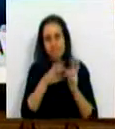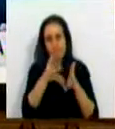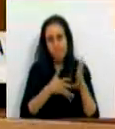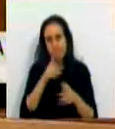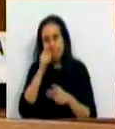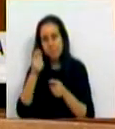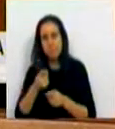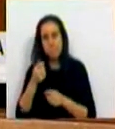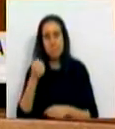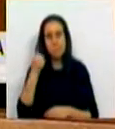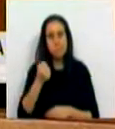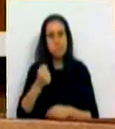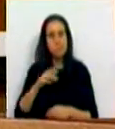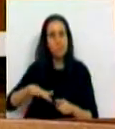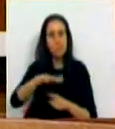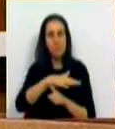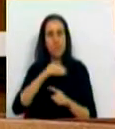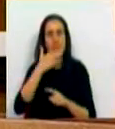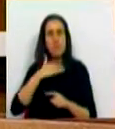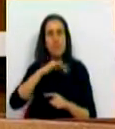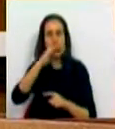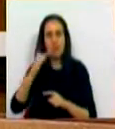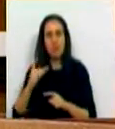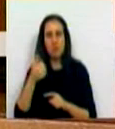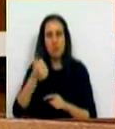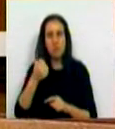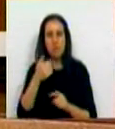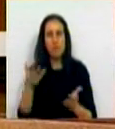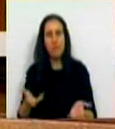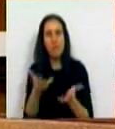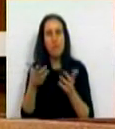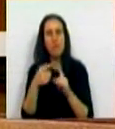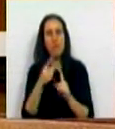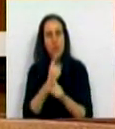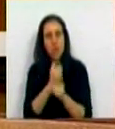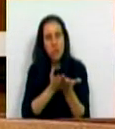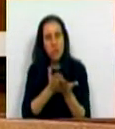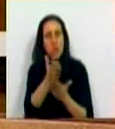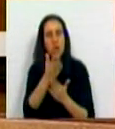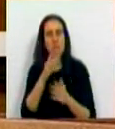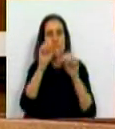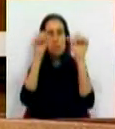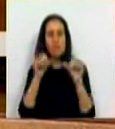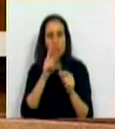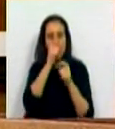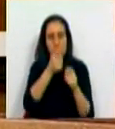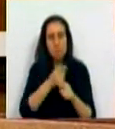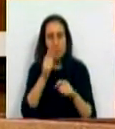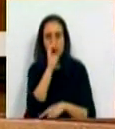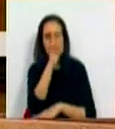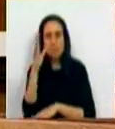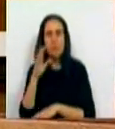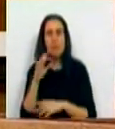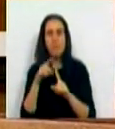intervenção territorial integrada da Serra da Estrela à manutenção e recuperação de sistemas agrícolas e florestais e no apoio à